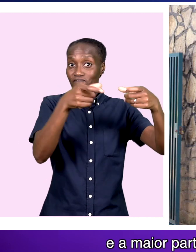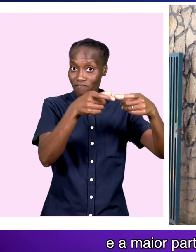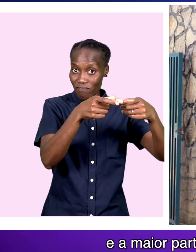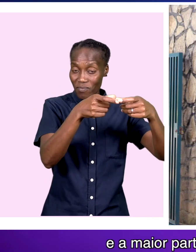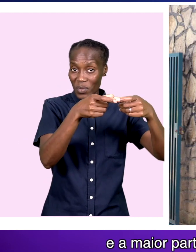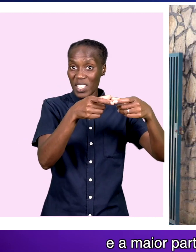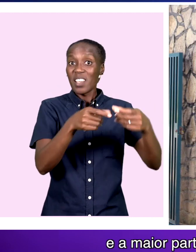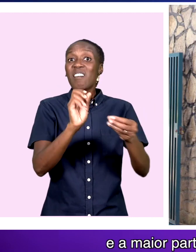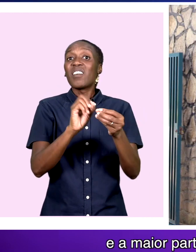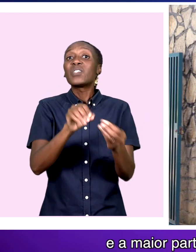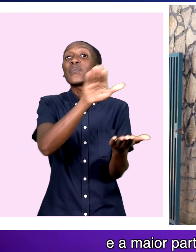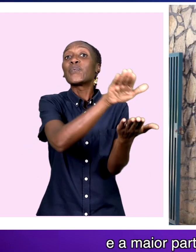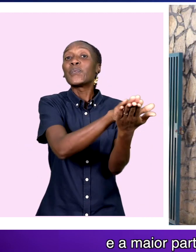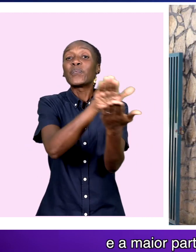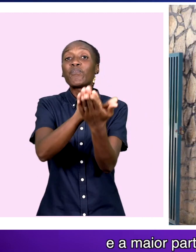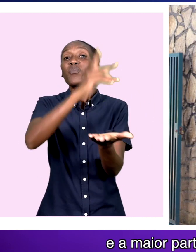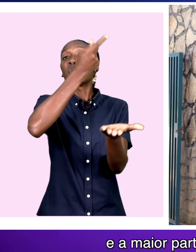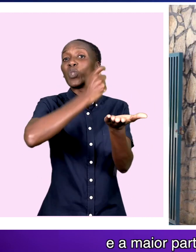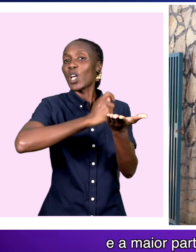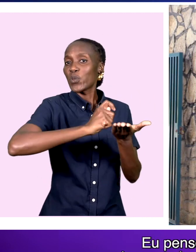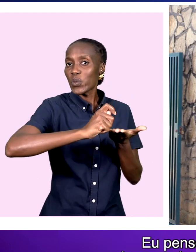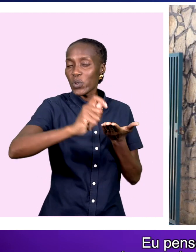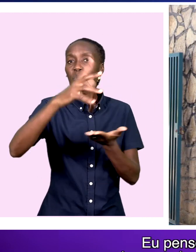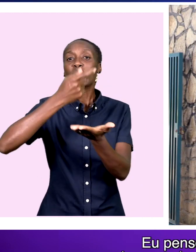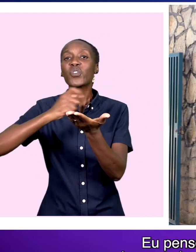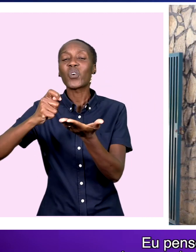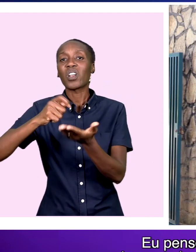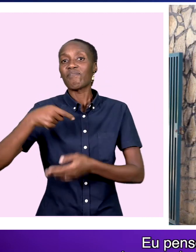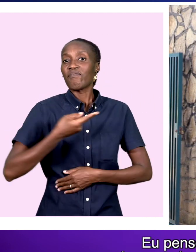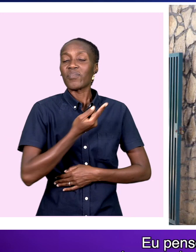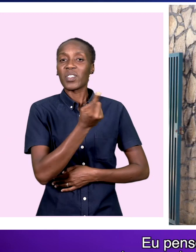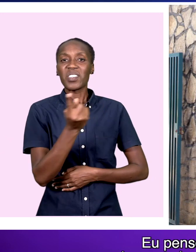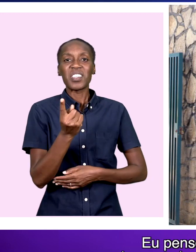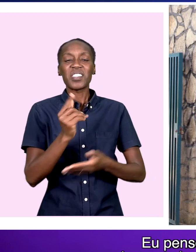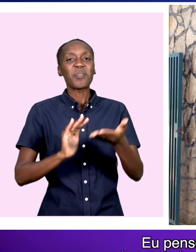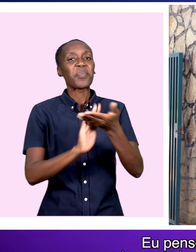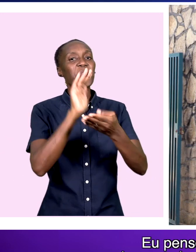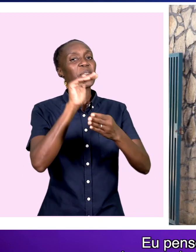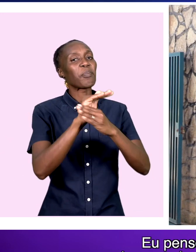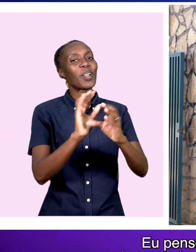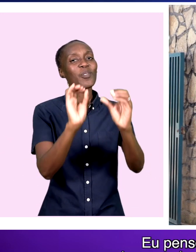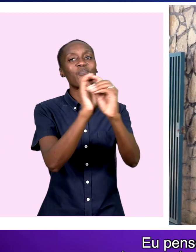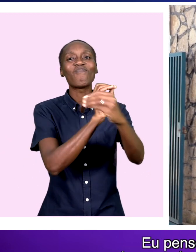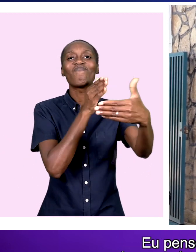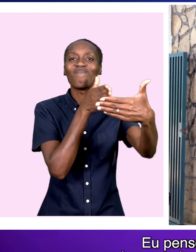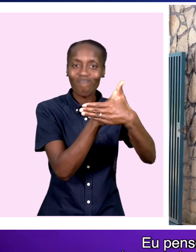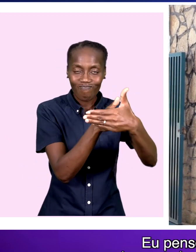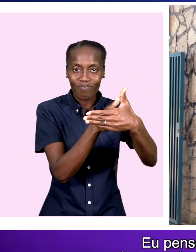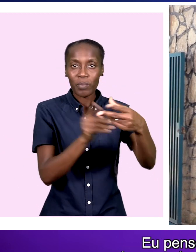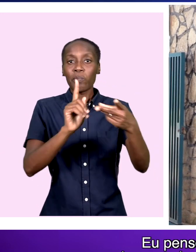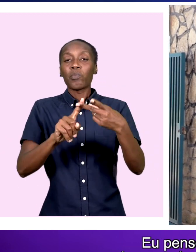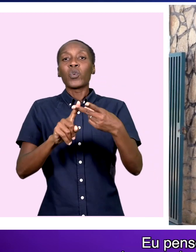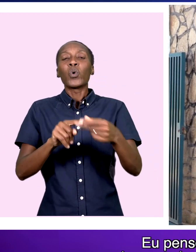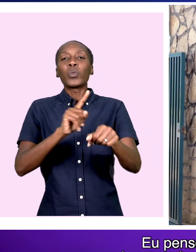escolas não tem acessibilidade. E eu penso que à medida que o processo vai decorrendo é preciso ir corrigindo